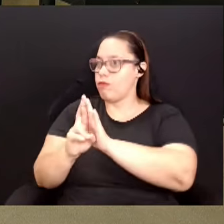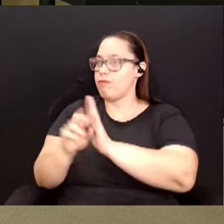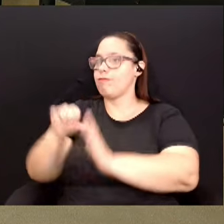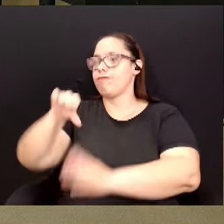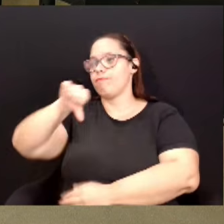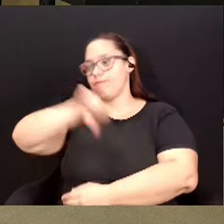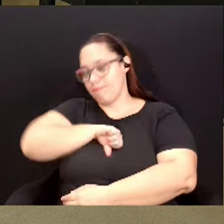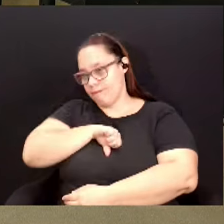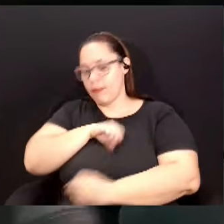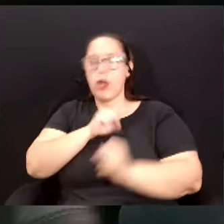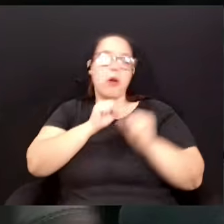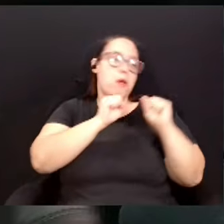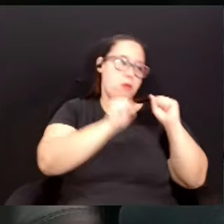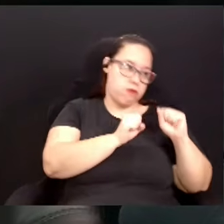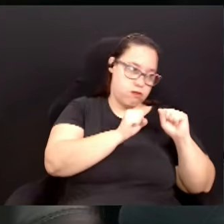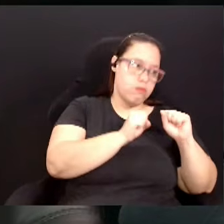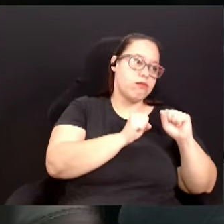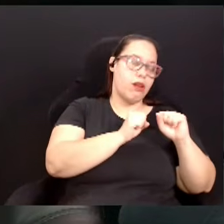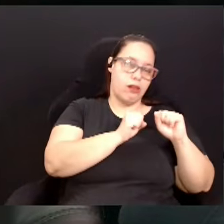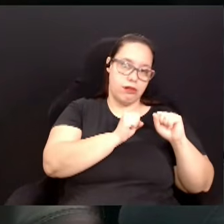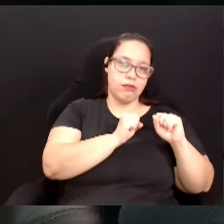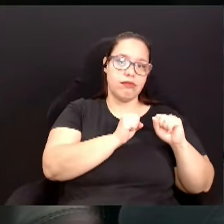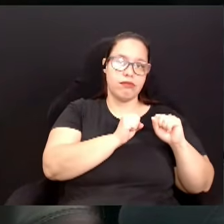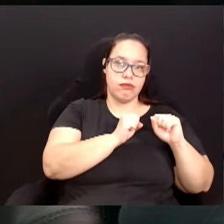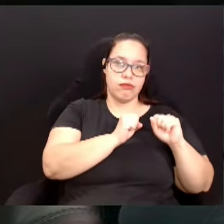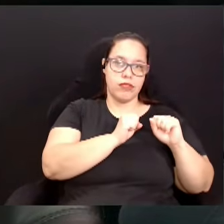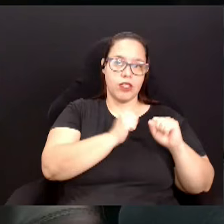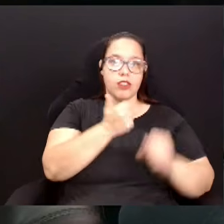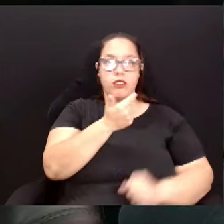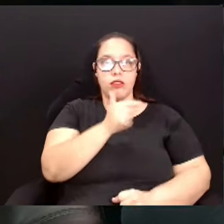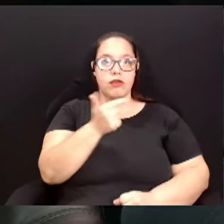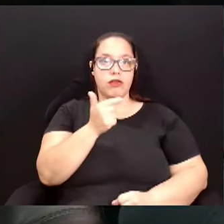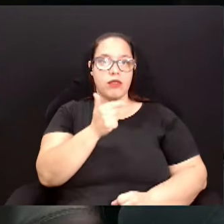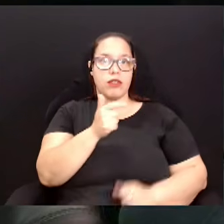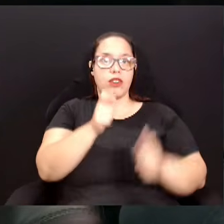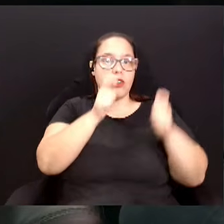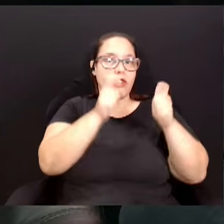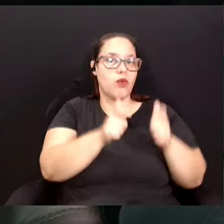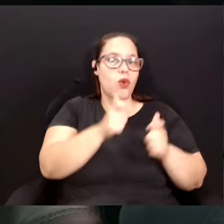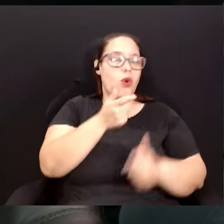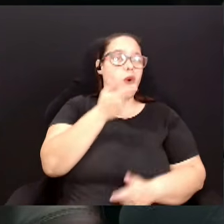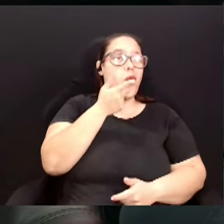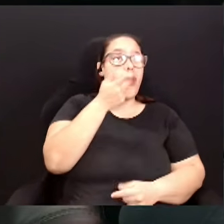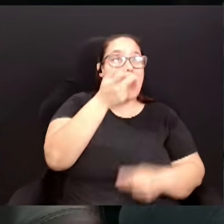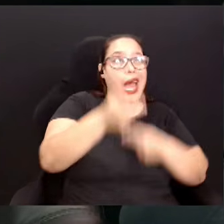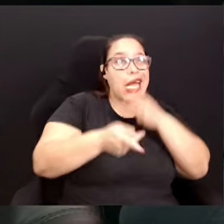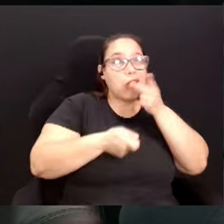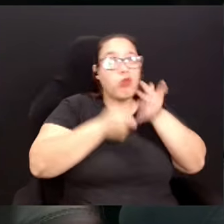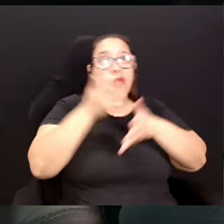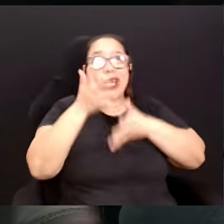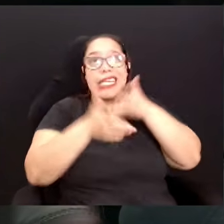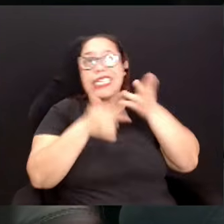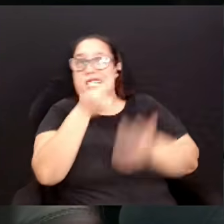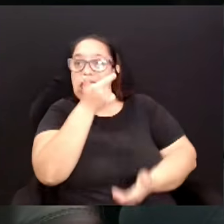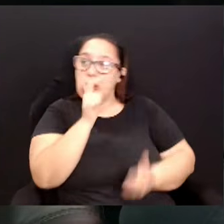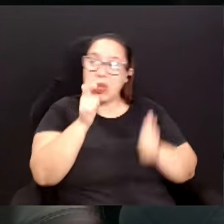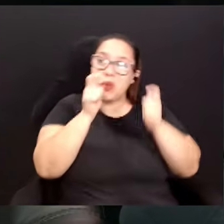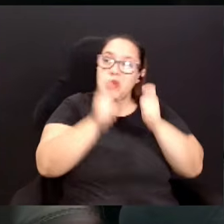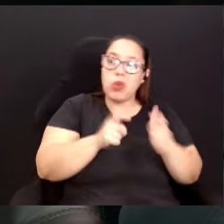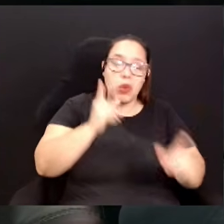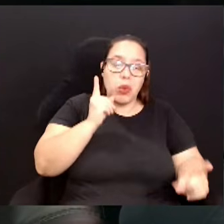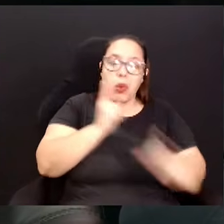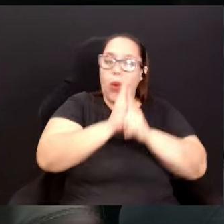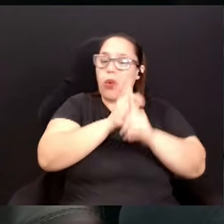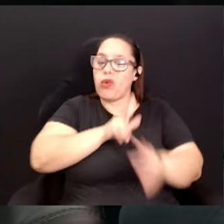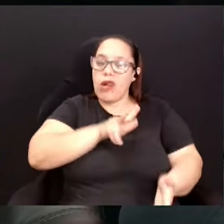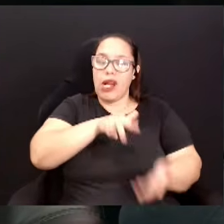Pode, assim, eu não tenho um lugar, uma voz, sabe? Eu não encontro isso.